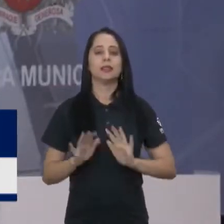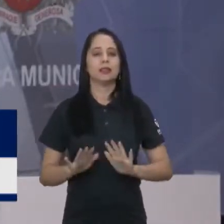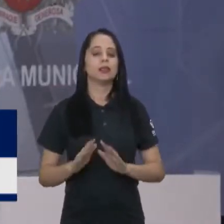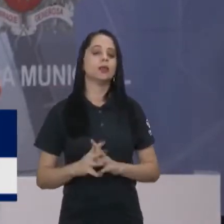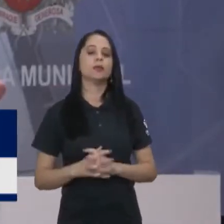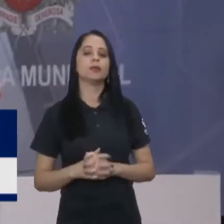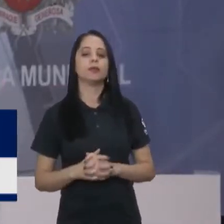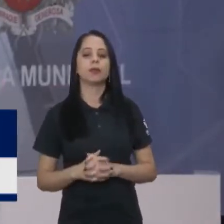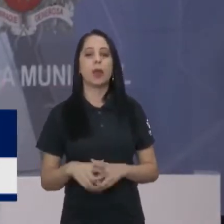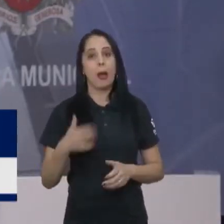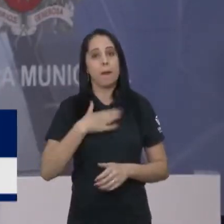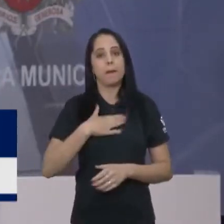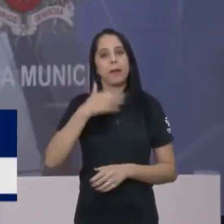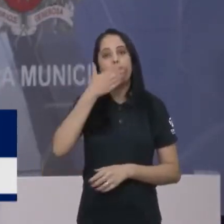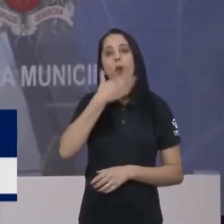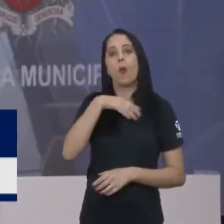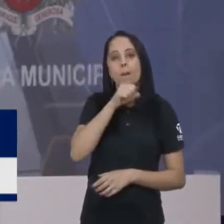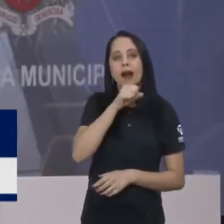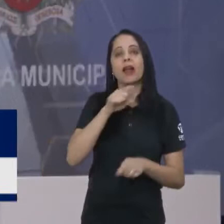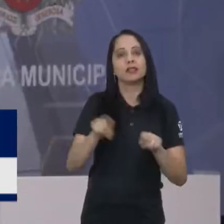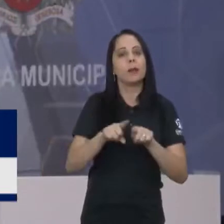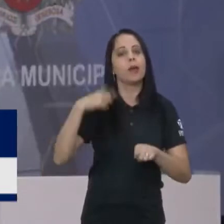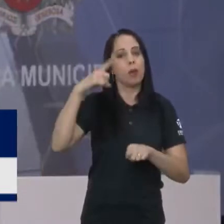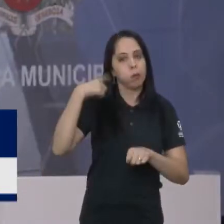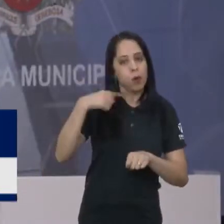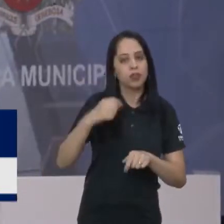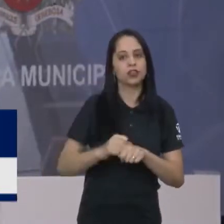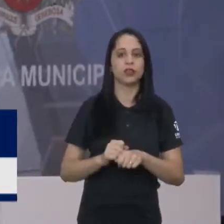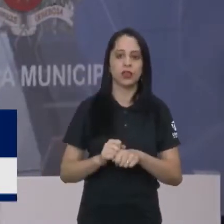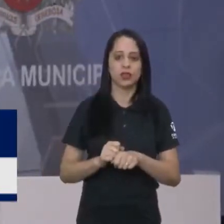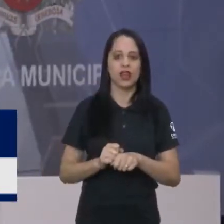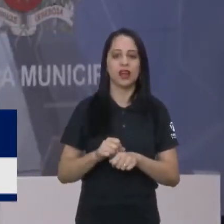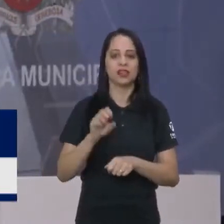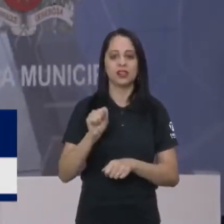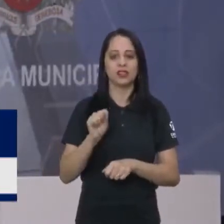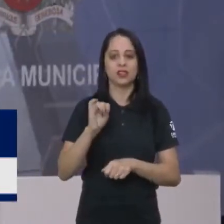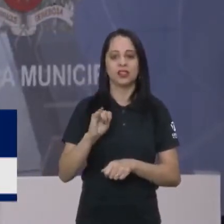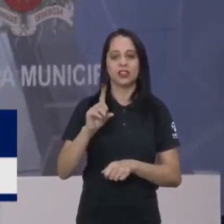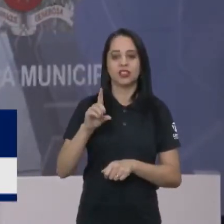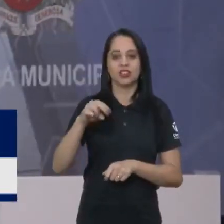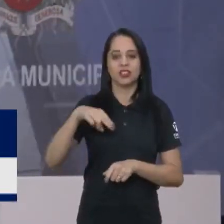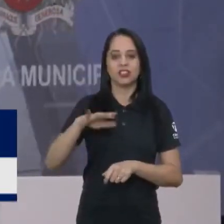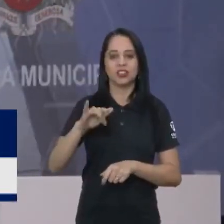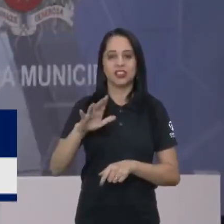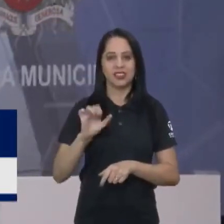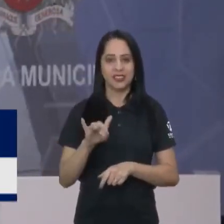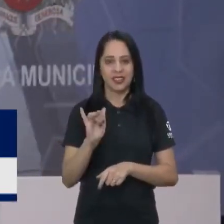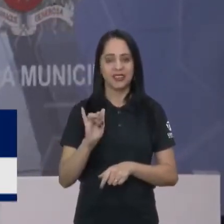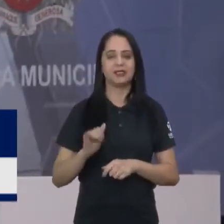Porque meu pai era advogado também, né? Doutor Sidney, doutor Funiol, doutor Ricardo. Né?